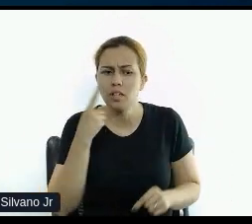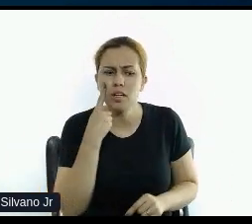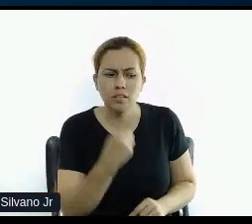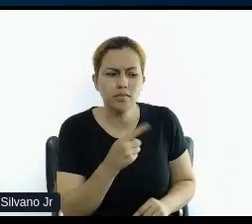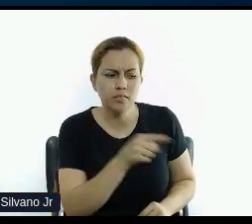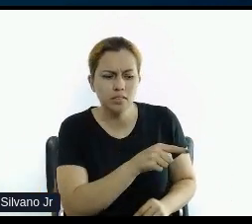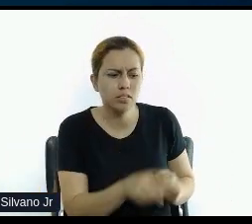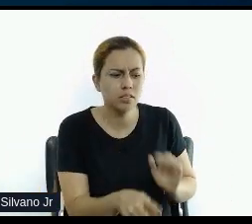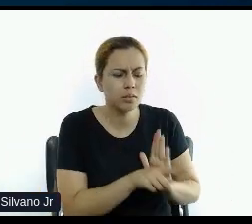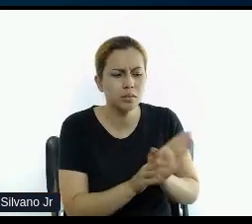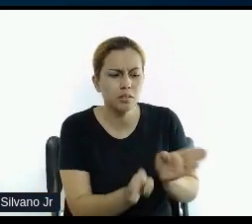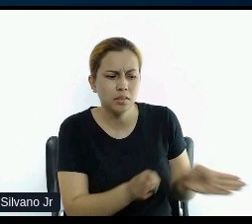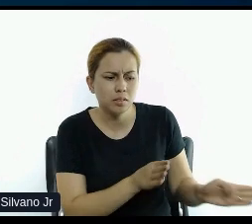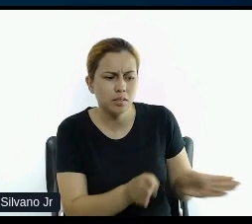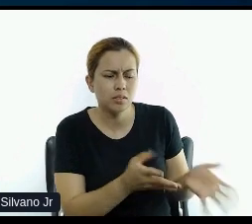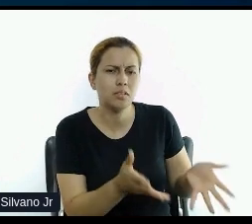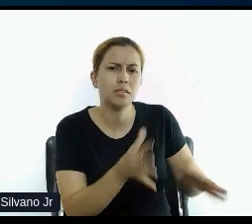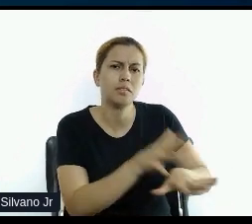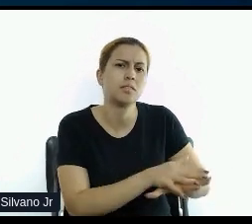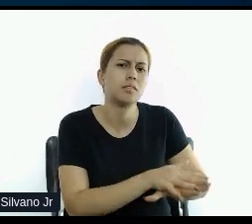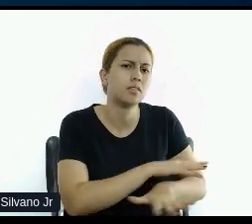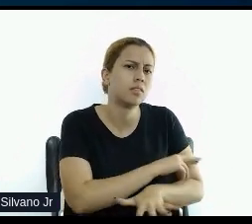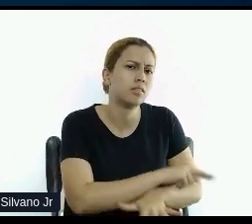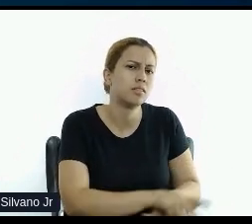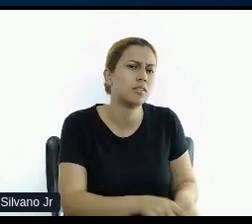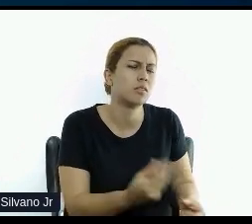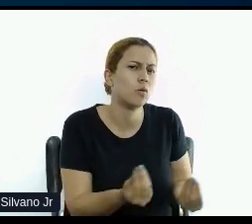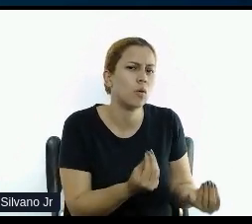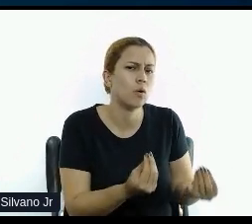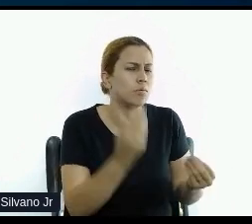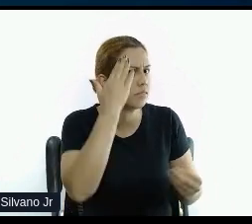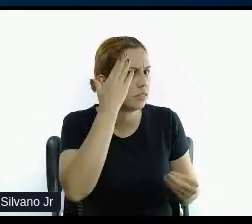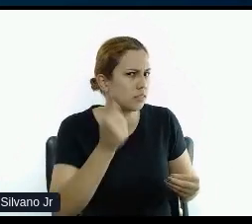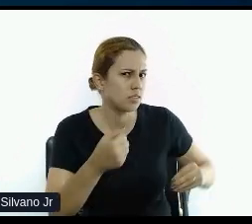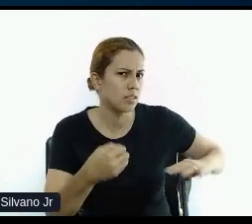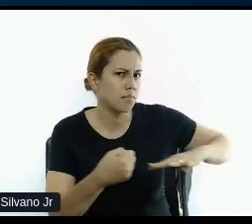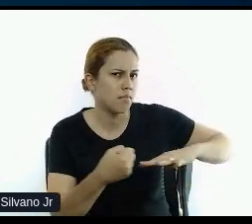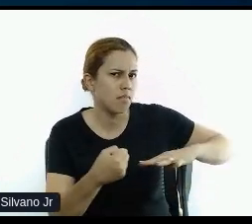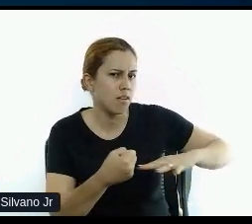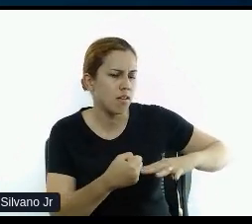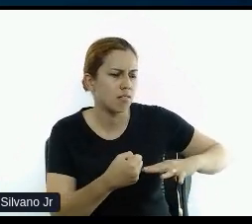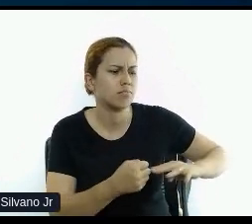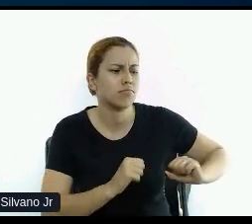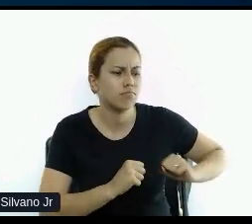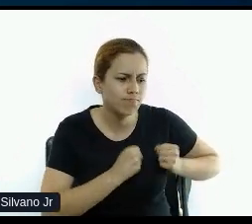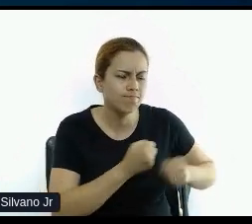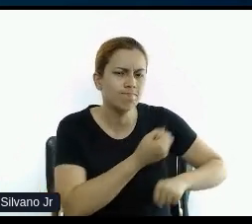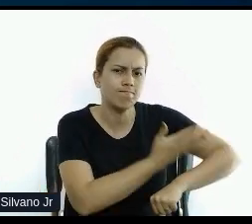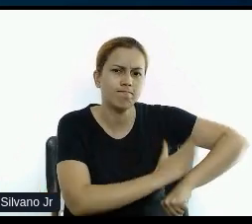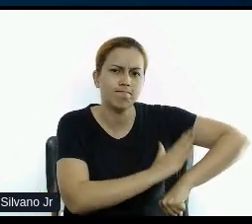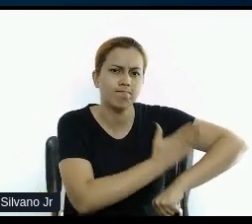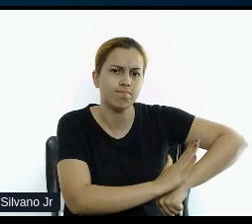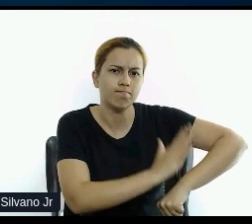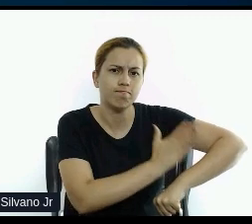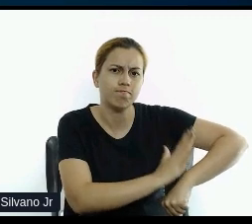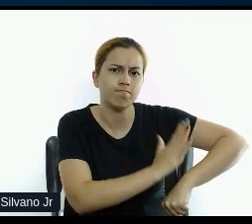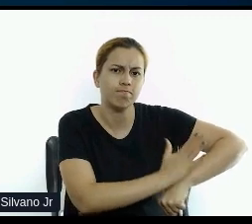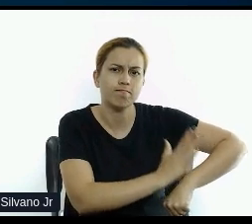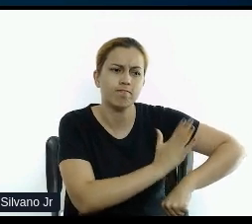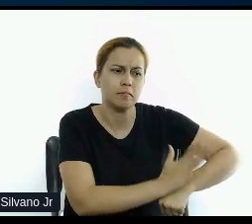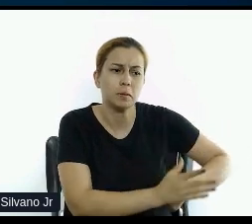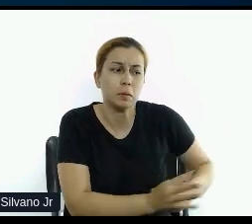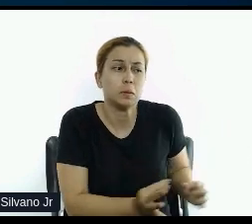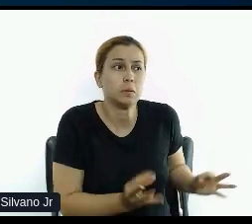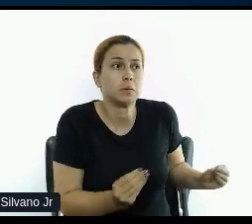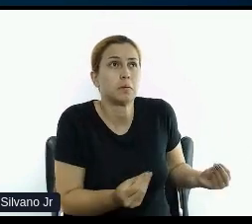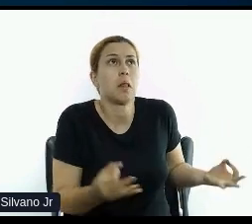inclusão e acessibilidade, onde a gente sabe que os dados que a ferramenta foi treinado já não são dados de tanta qualidade assim, para